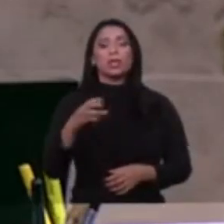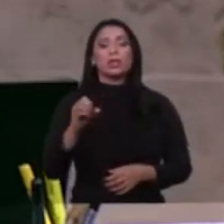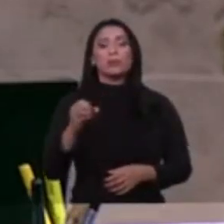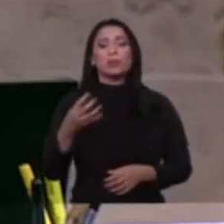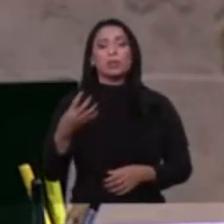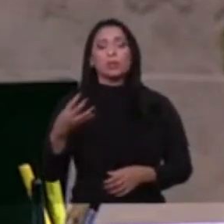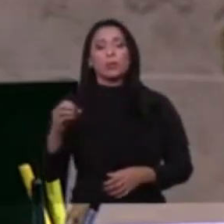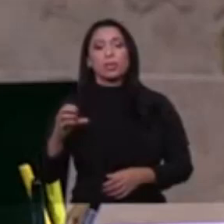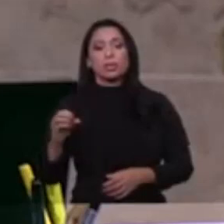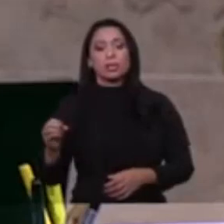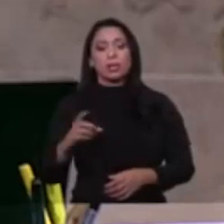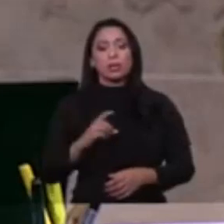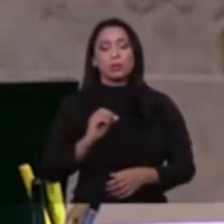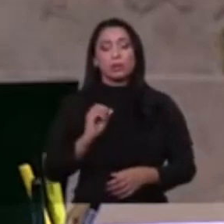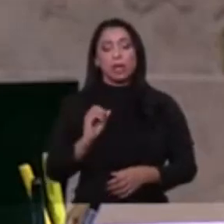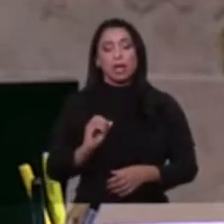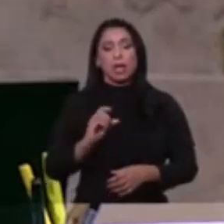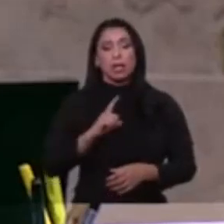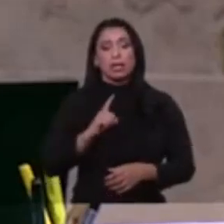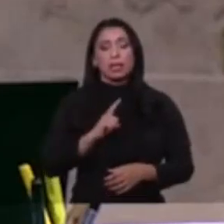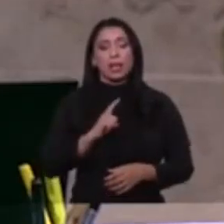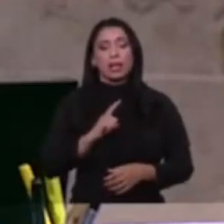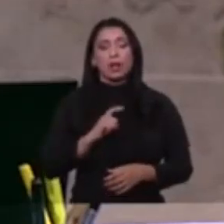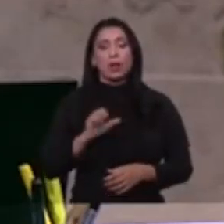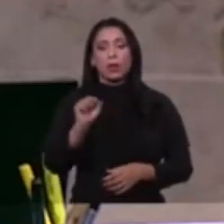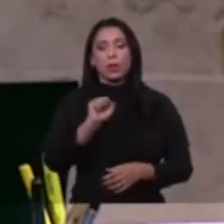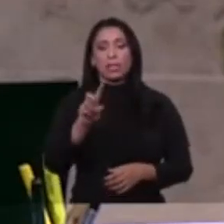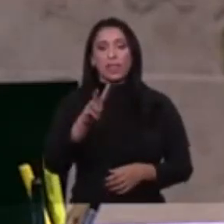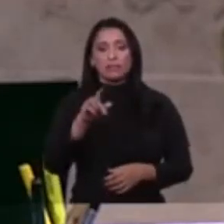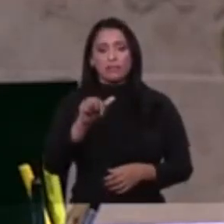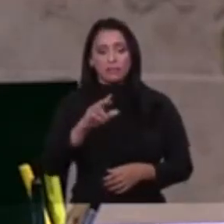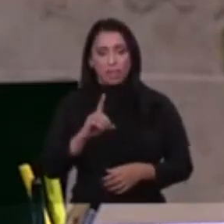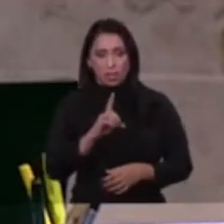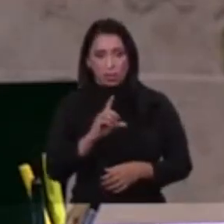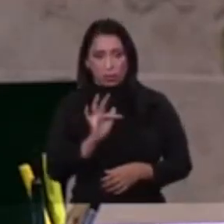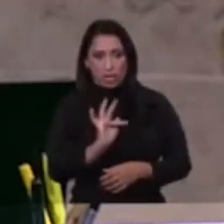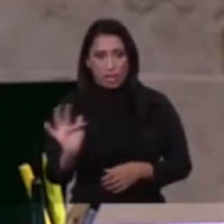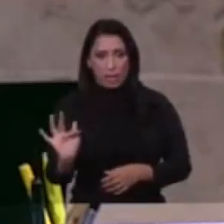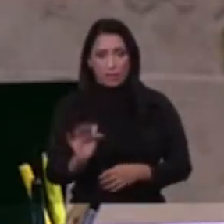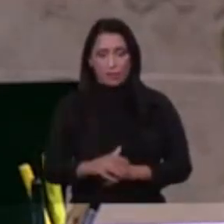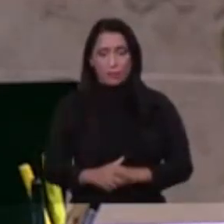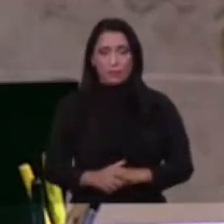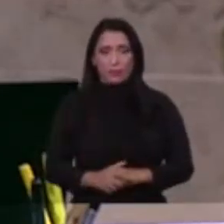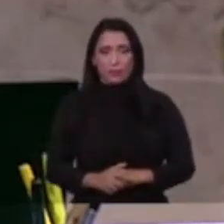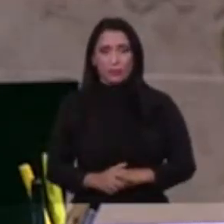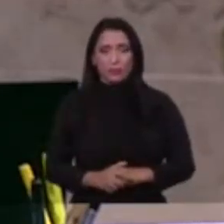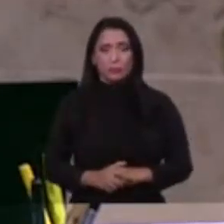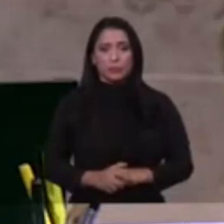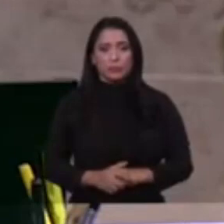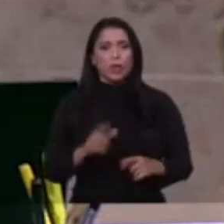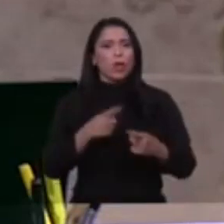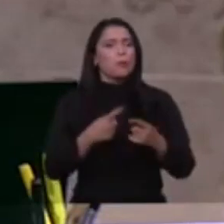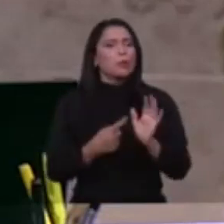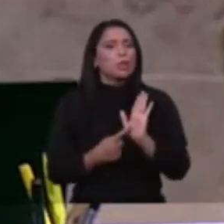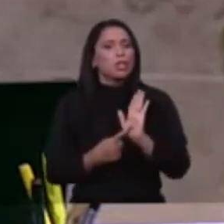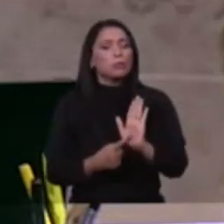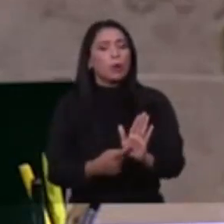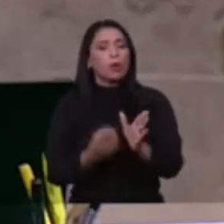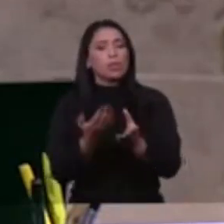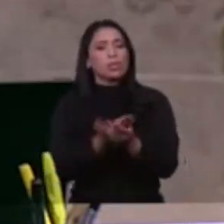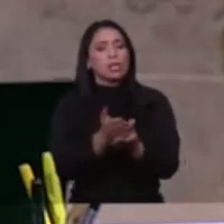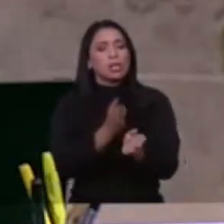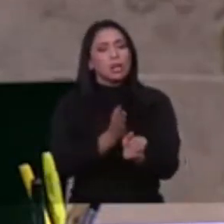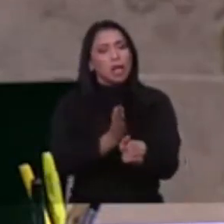10.17.520/67/2023.401.3.400, em trâmite na 8ª Vara Federal da Seção Judiciária do DF. Isso porque refletem